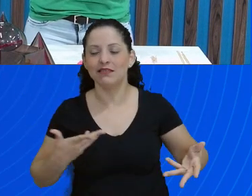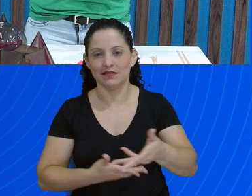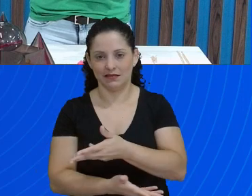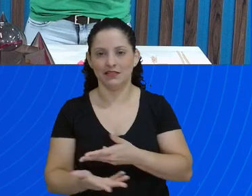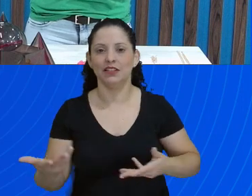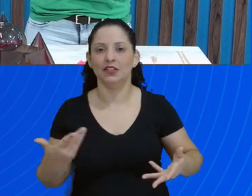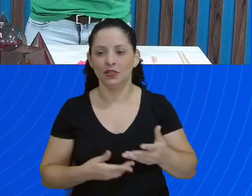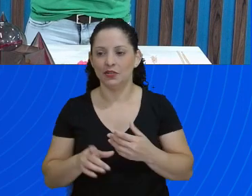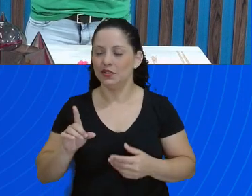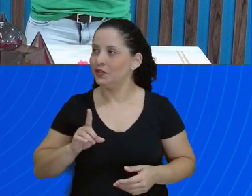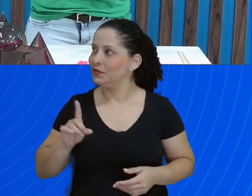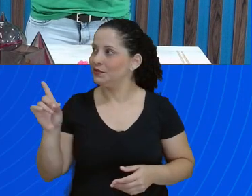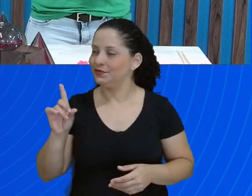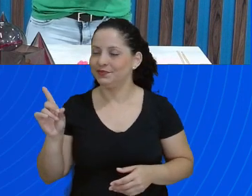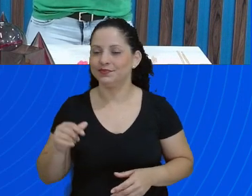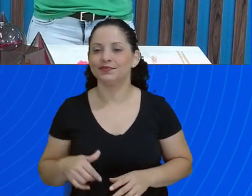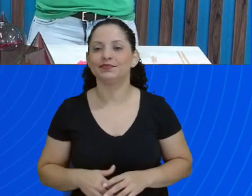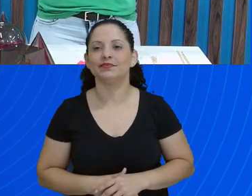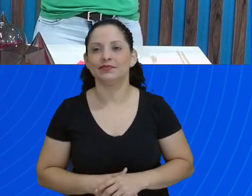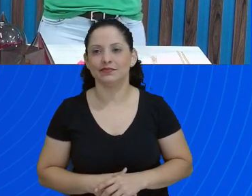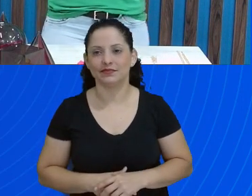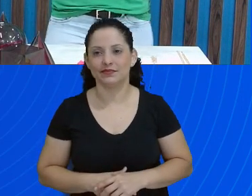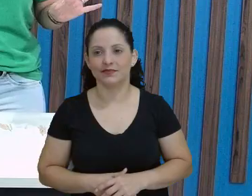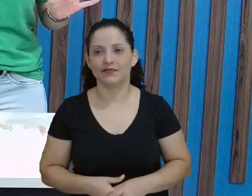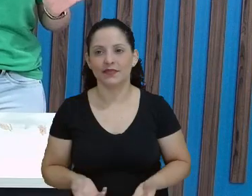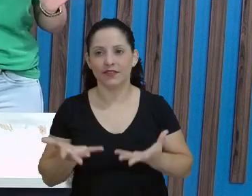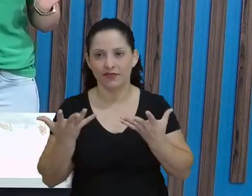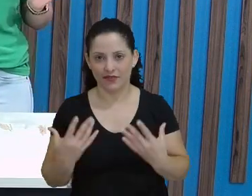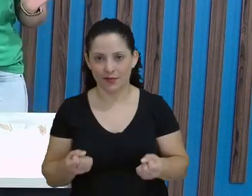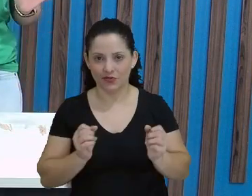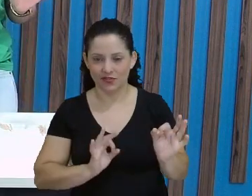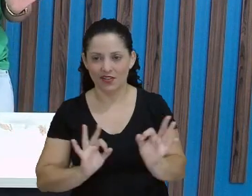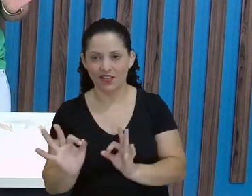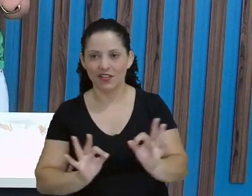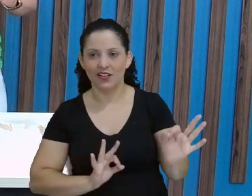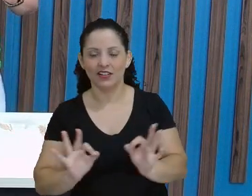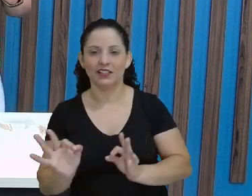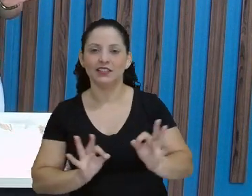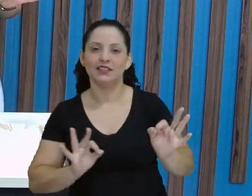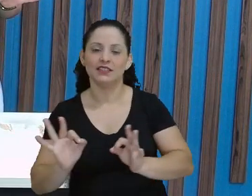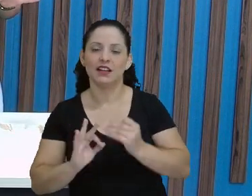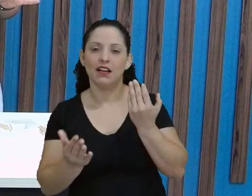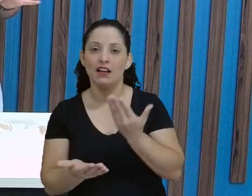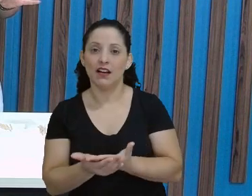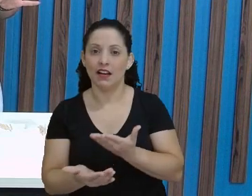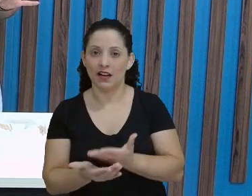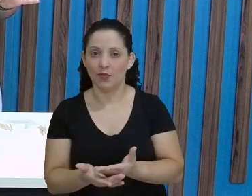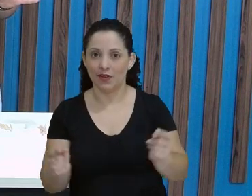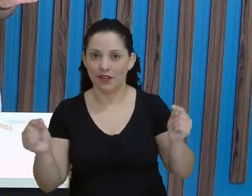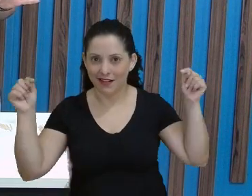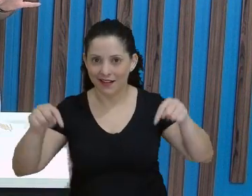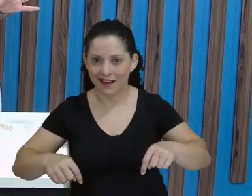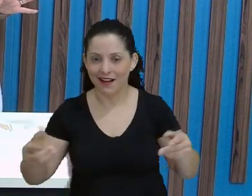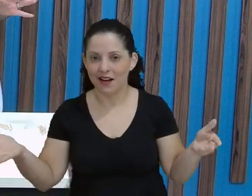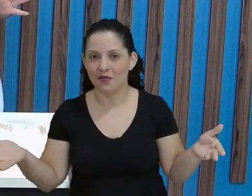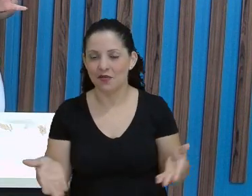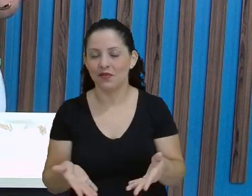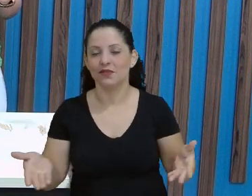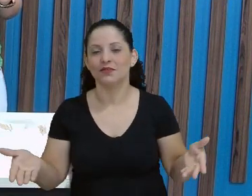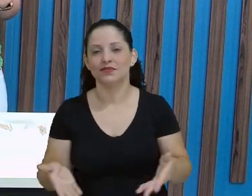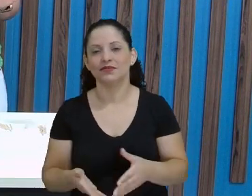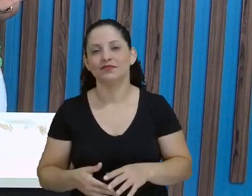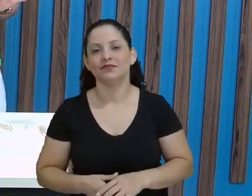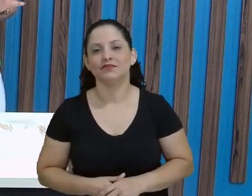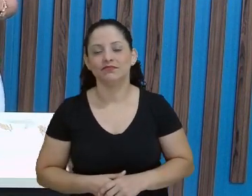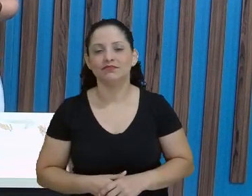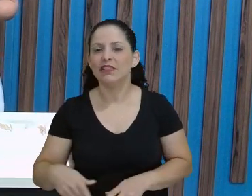massa, exatamente. Vamos lá, se organiza que a aula já vai começar. Vocês estão lembrados o